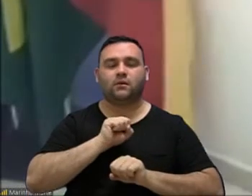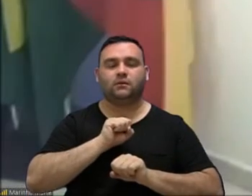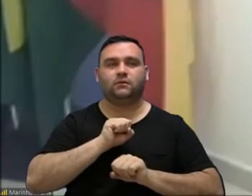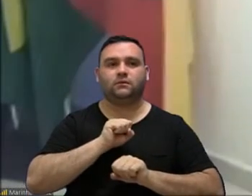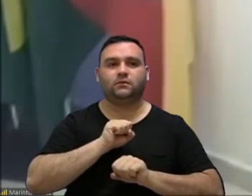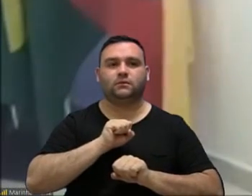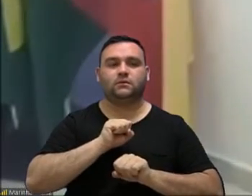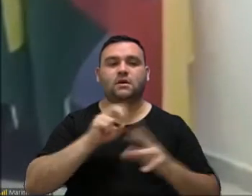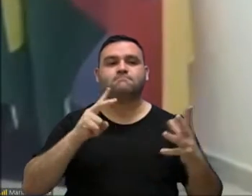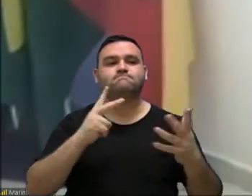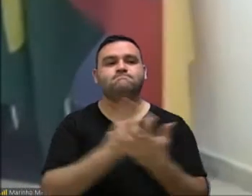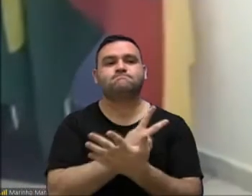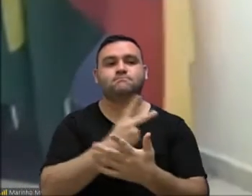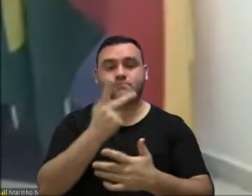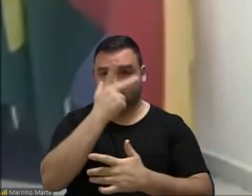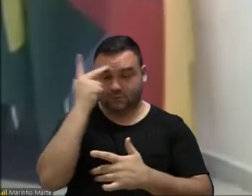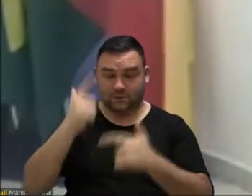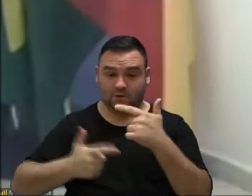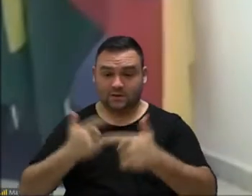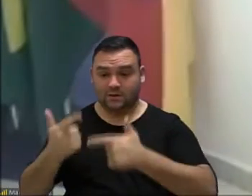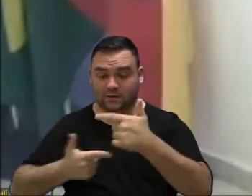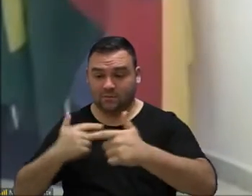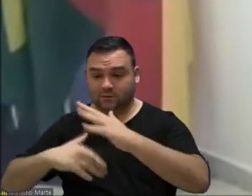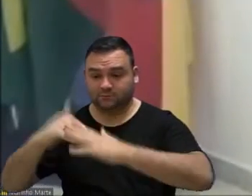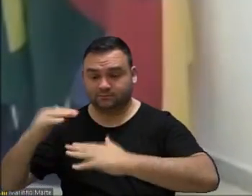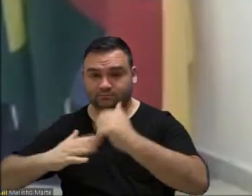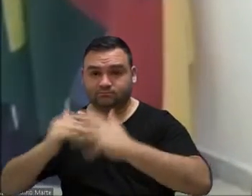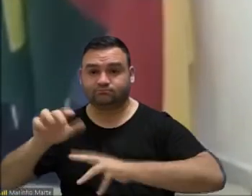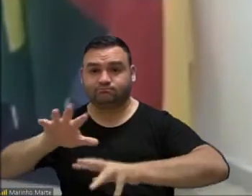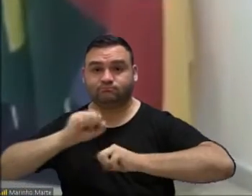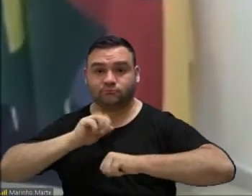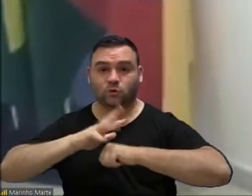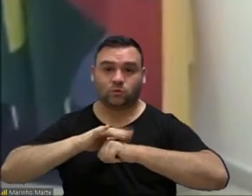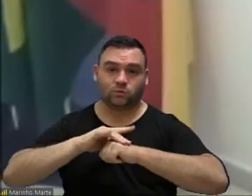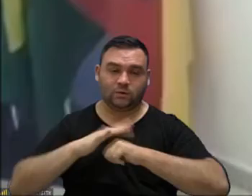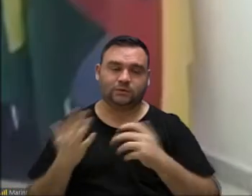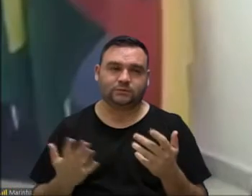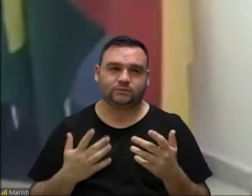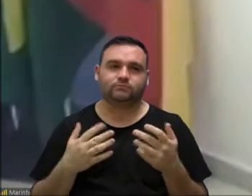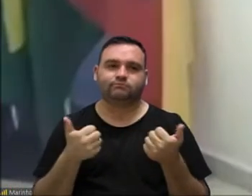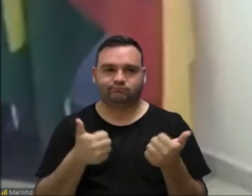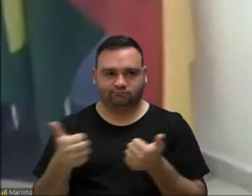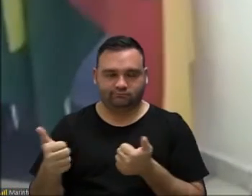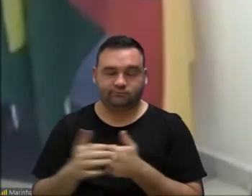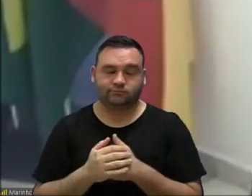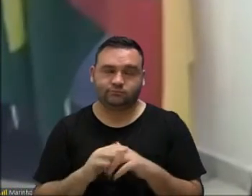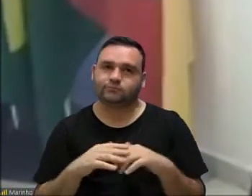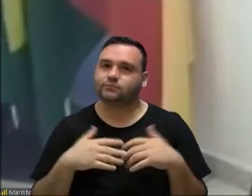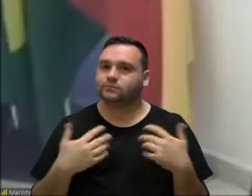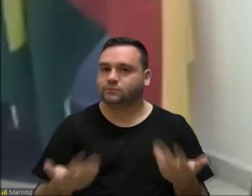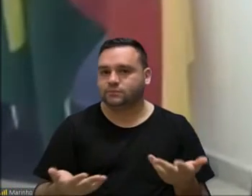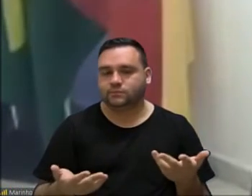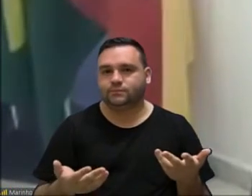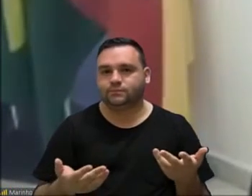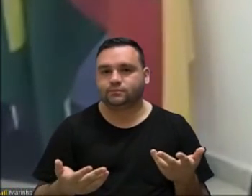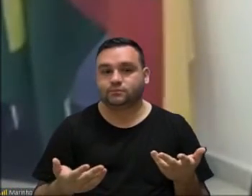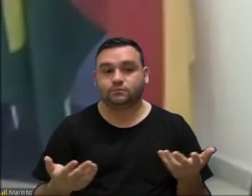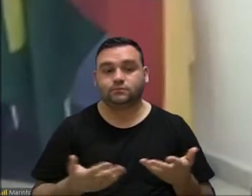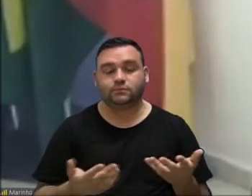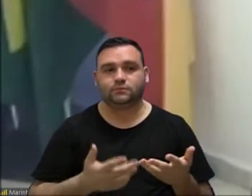acidental do servidor no exercício de sua atividade muito bom então a